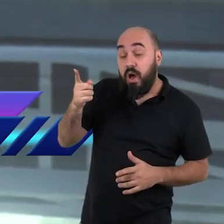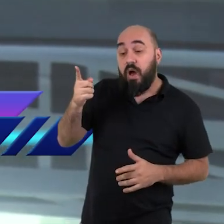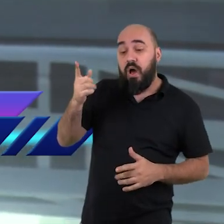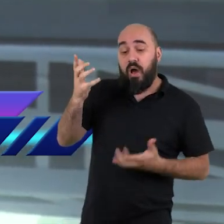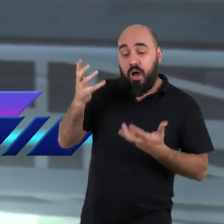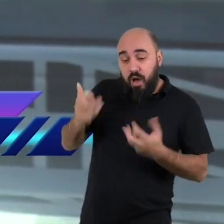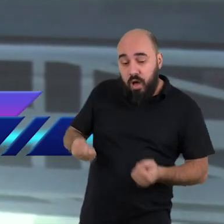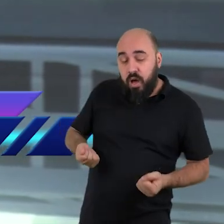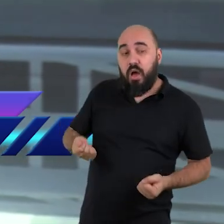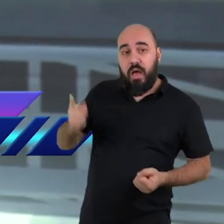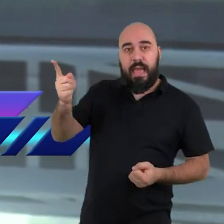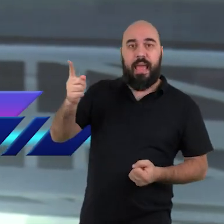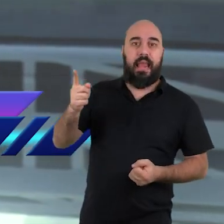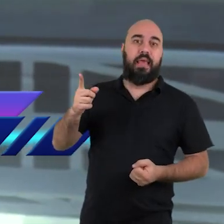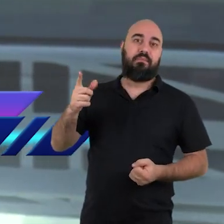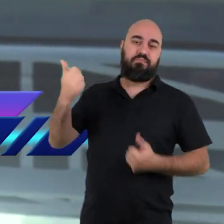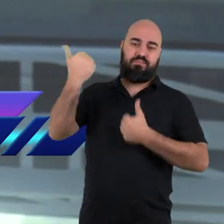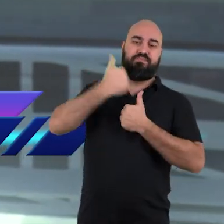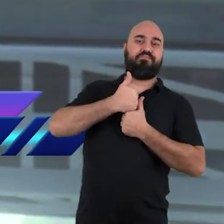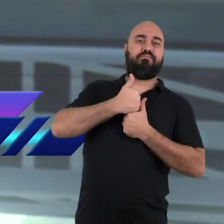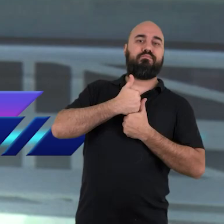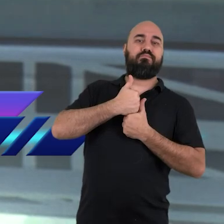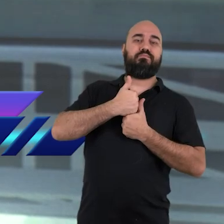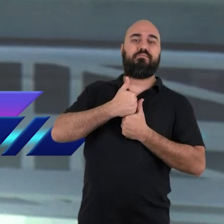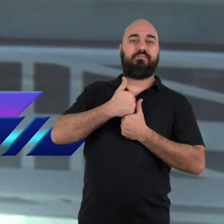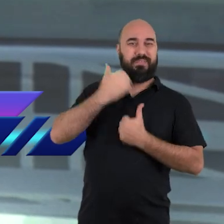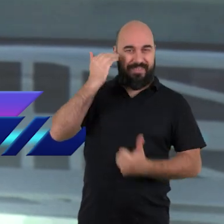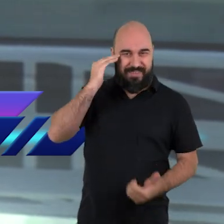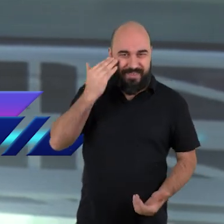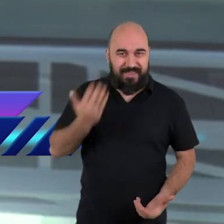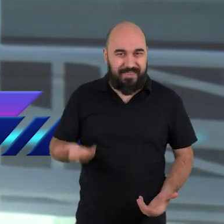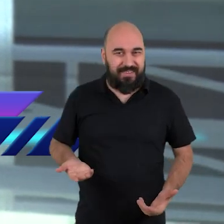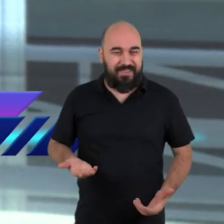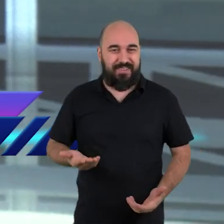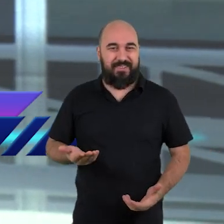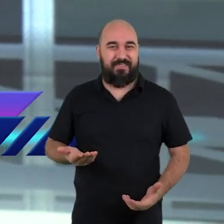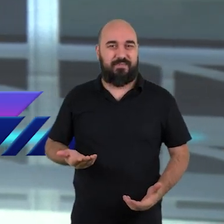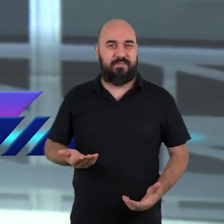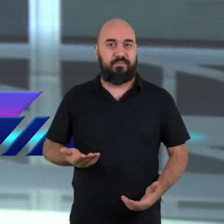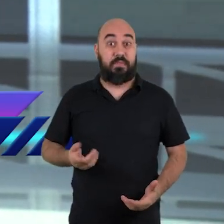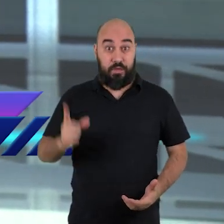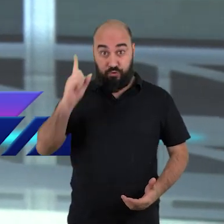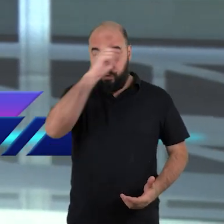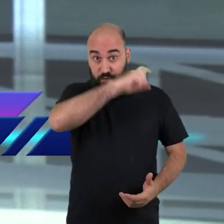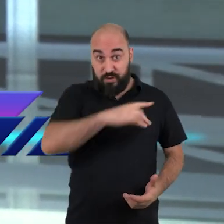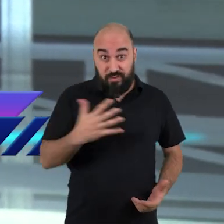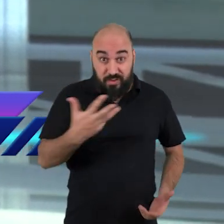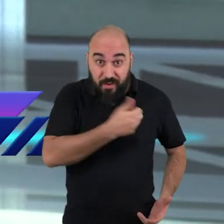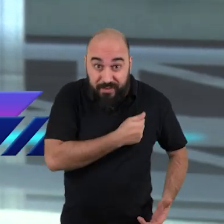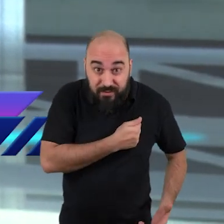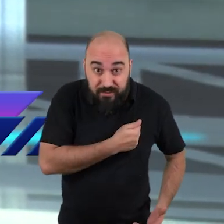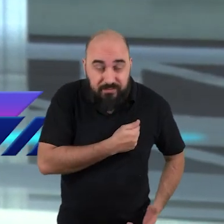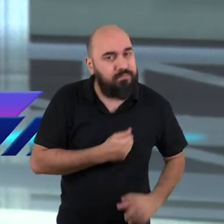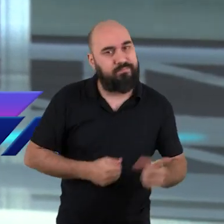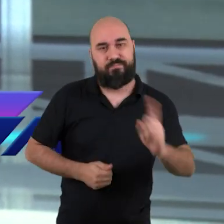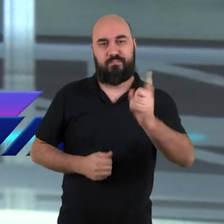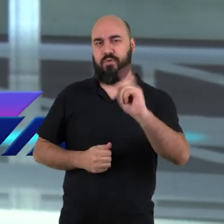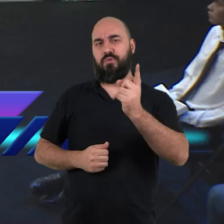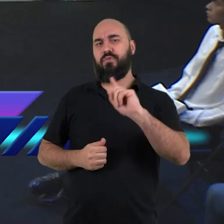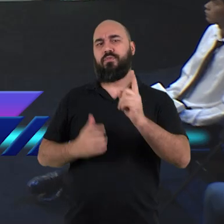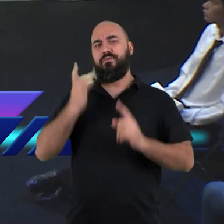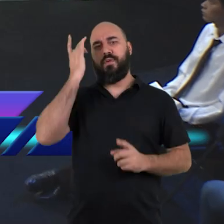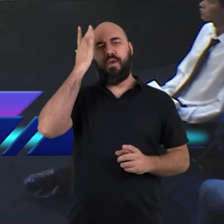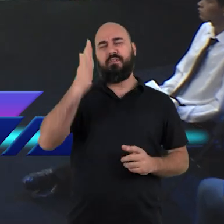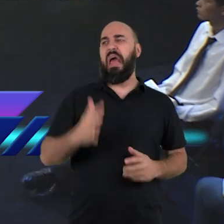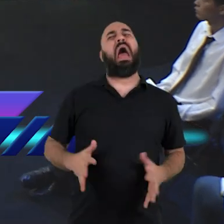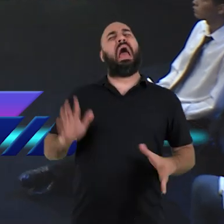dá agora chances de termos a salvação. É difícil ser salvo? Não.